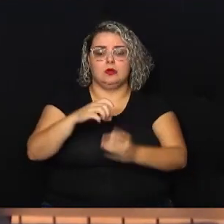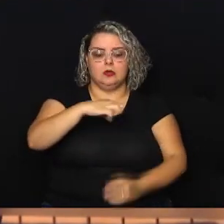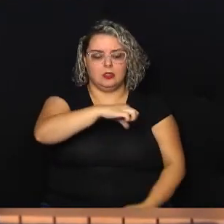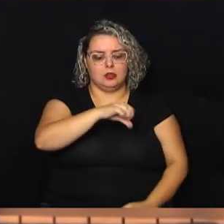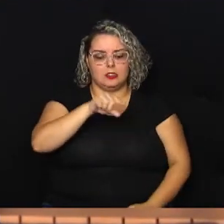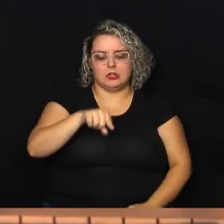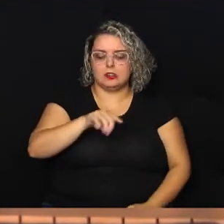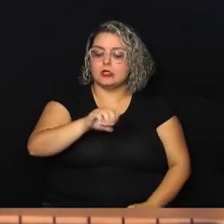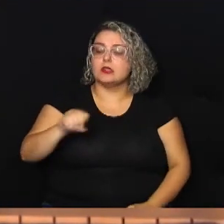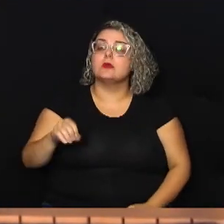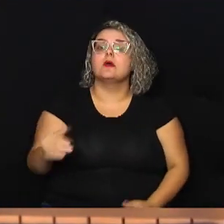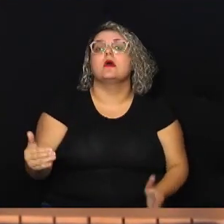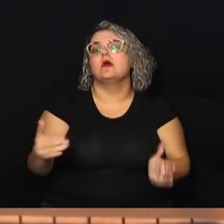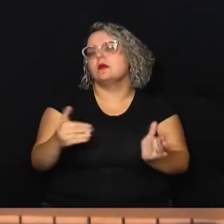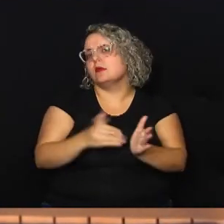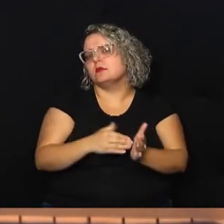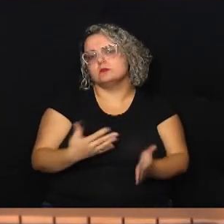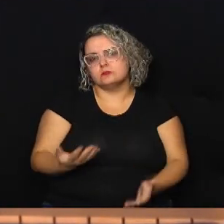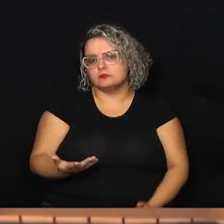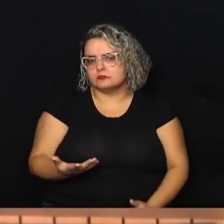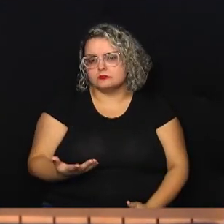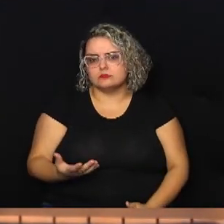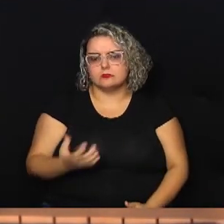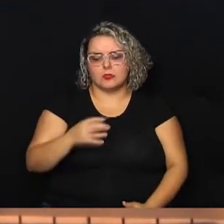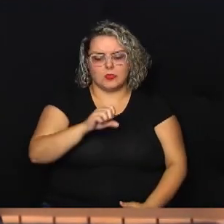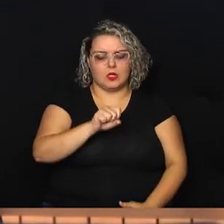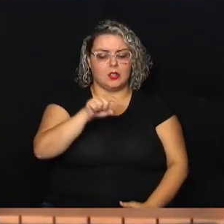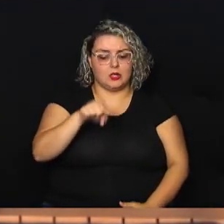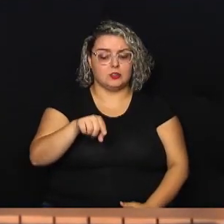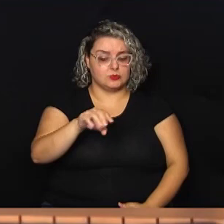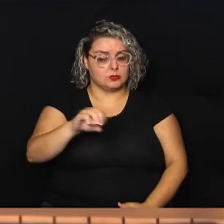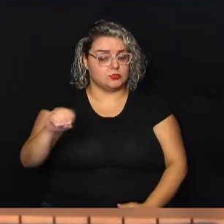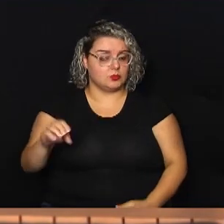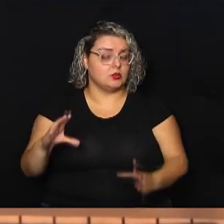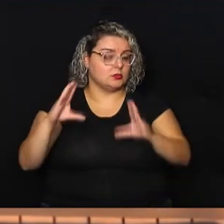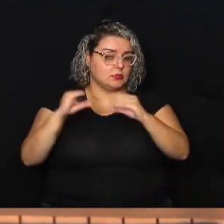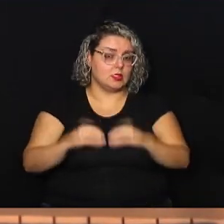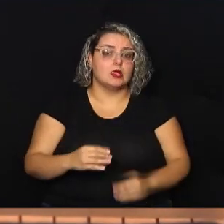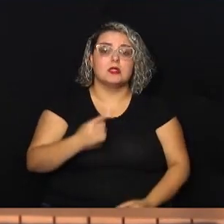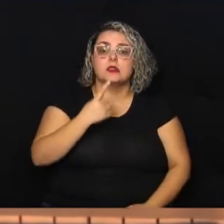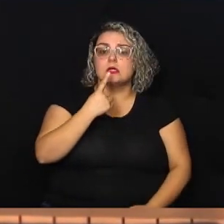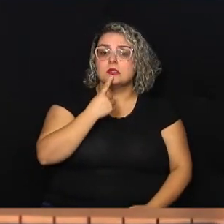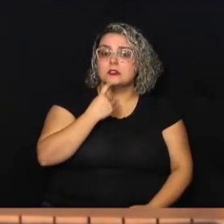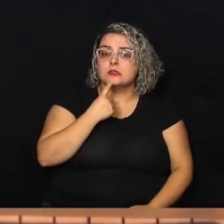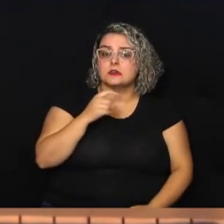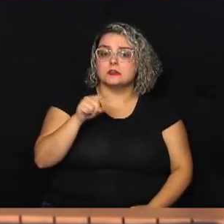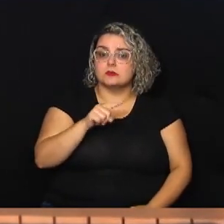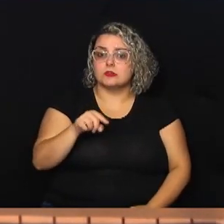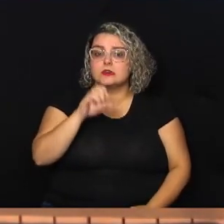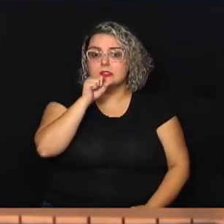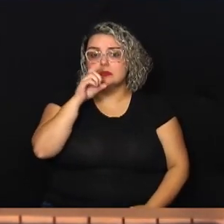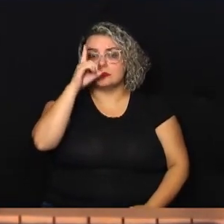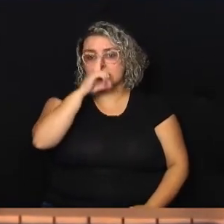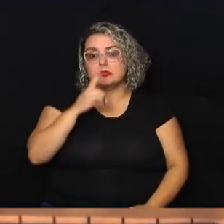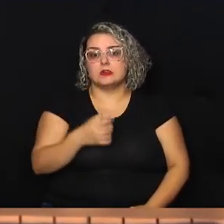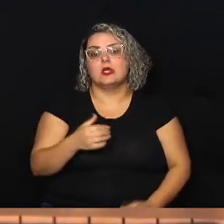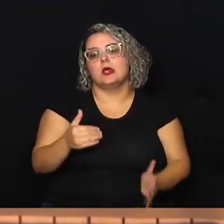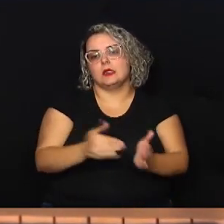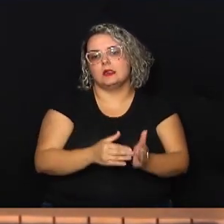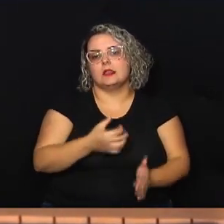manhã até às 8 da noite e sábado, domingo, feriado até às 6 da tarde, né? Então, quem